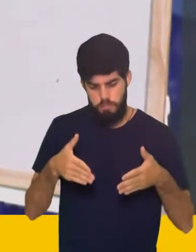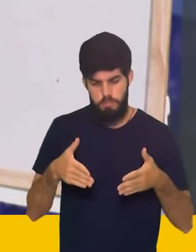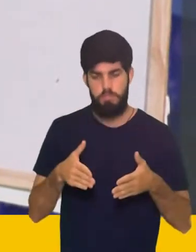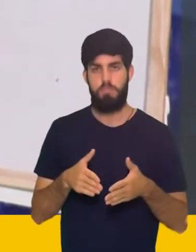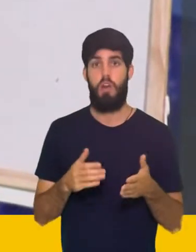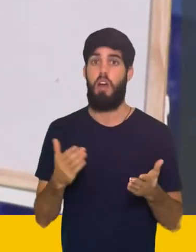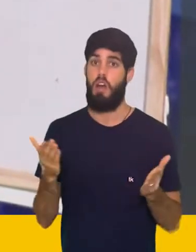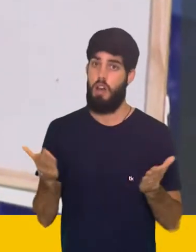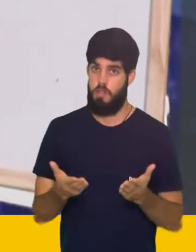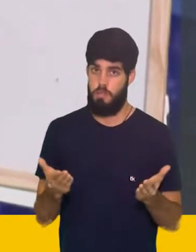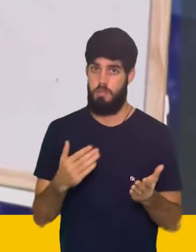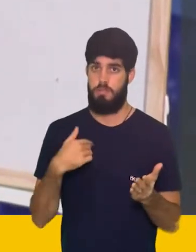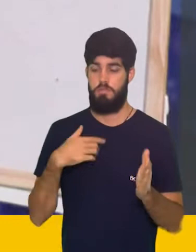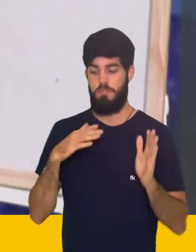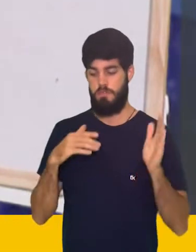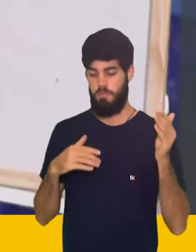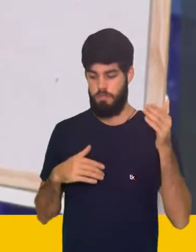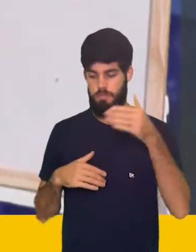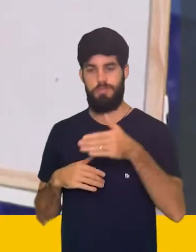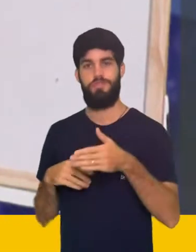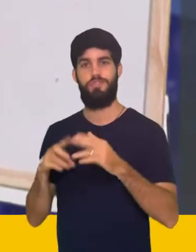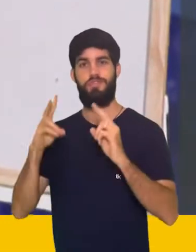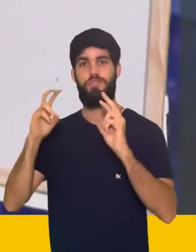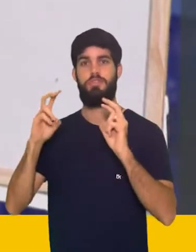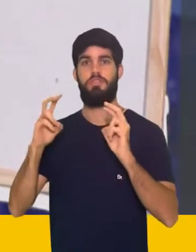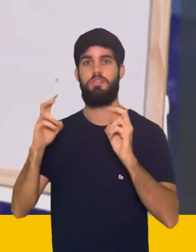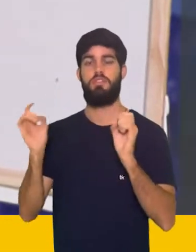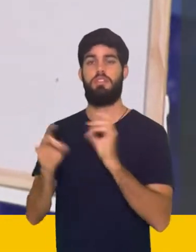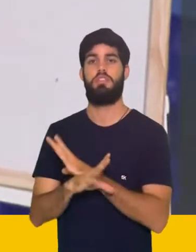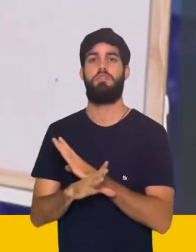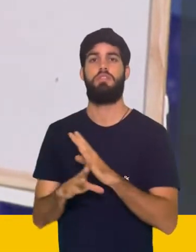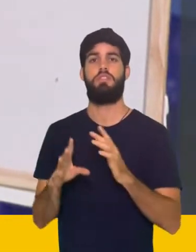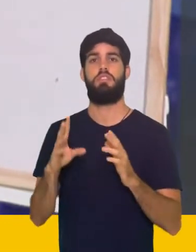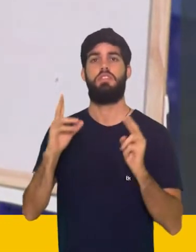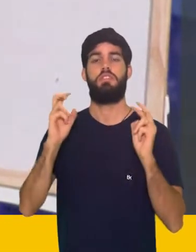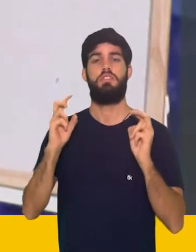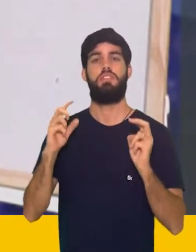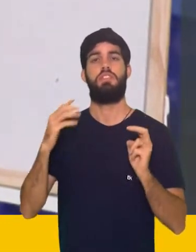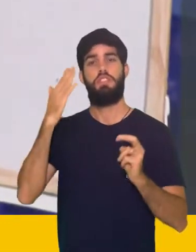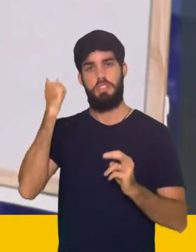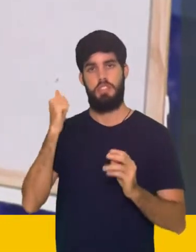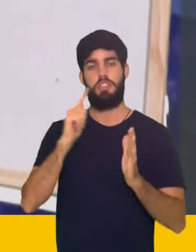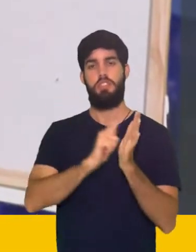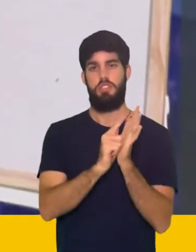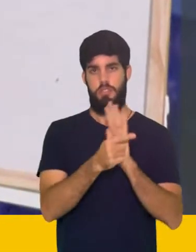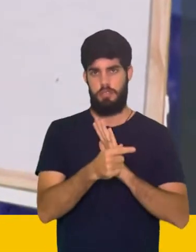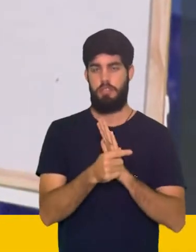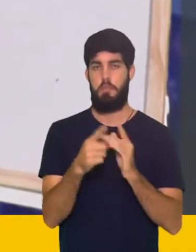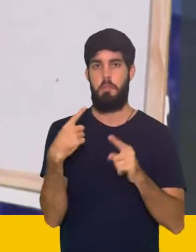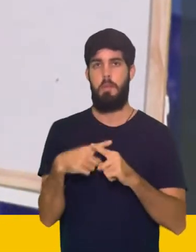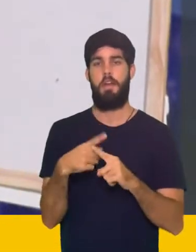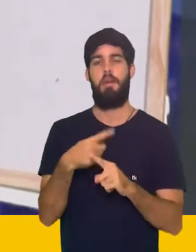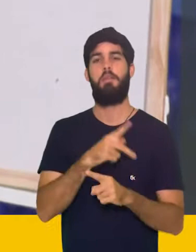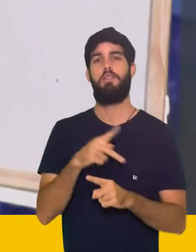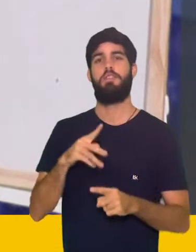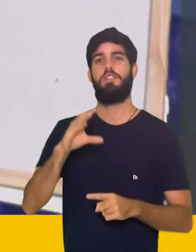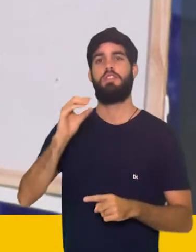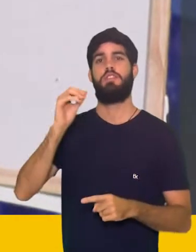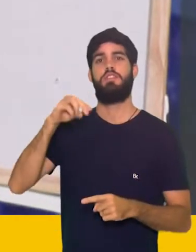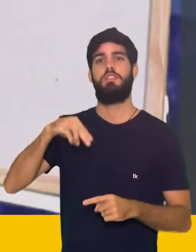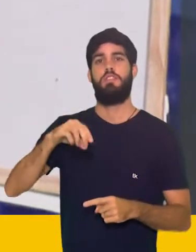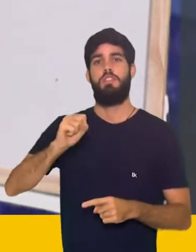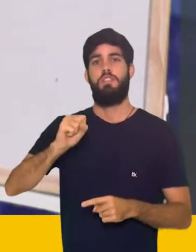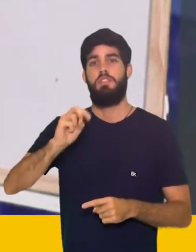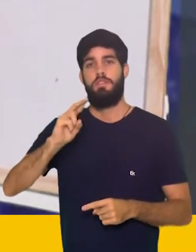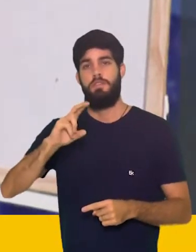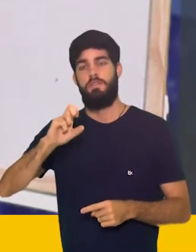Aí agora eu vou para o tema. Então agora, terminei o tema, sei qual é o gênero, porque Consuelo já me disse que o